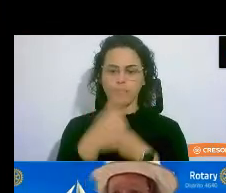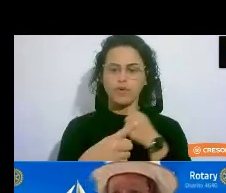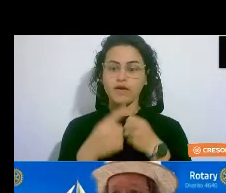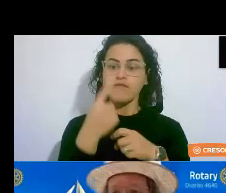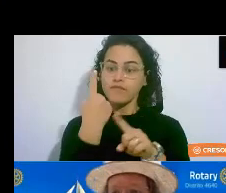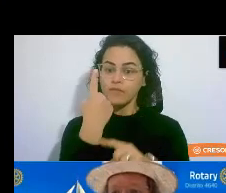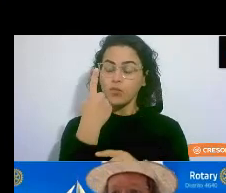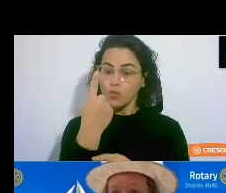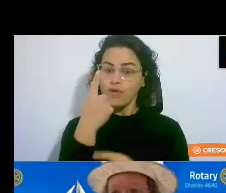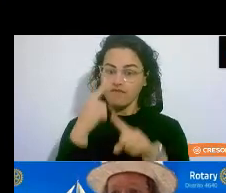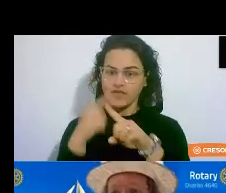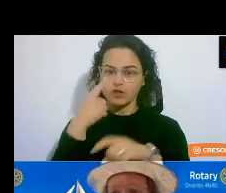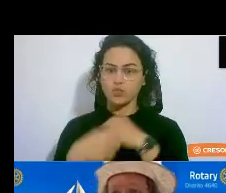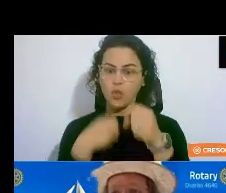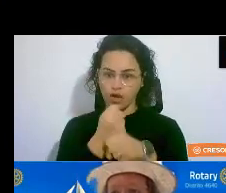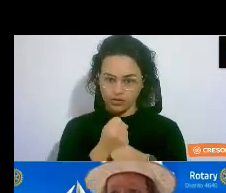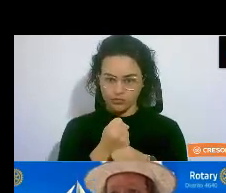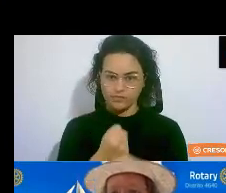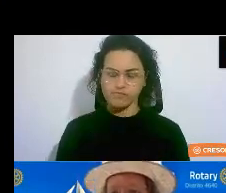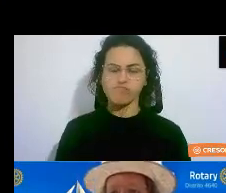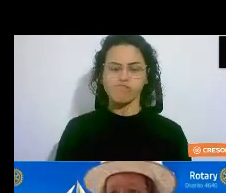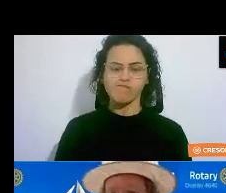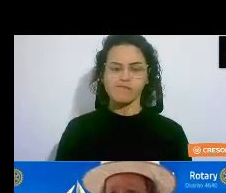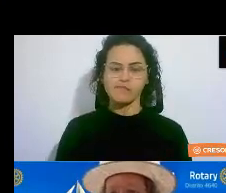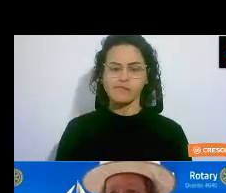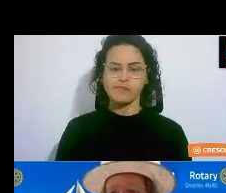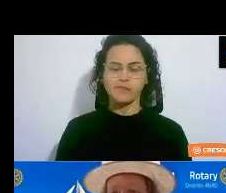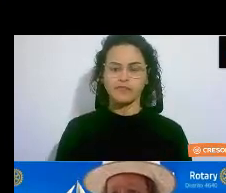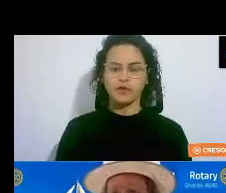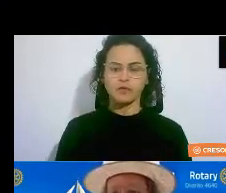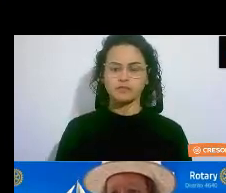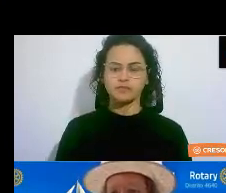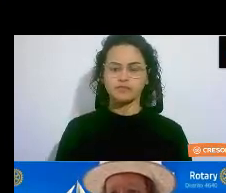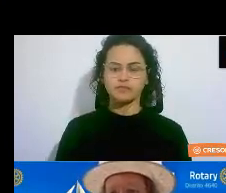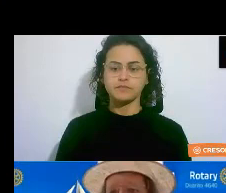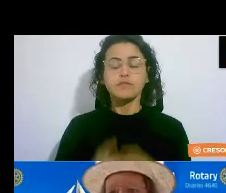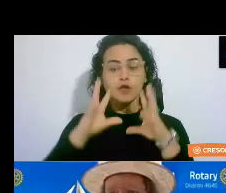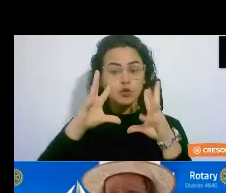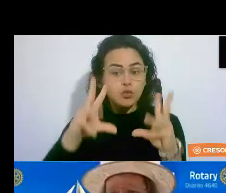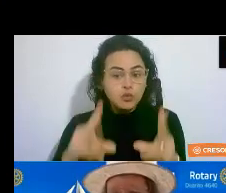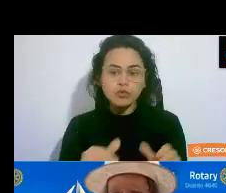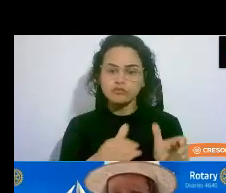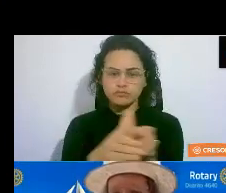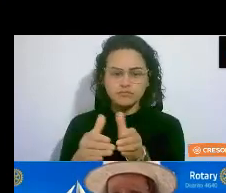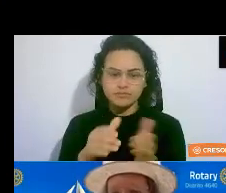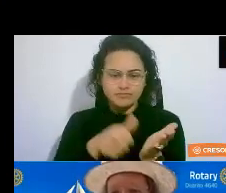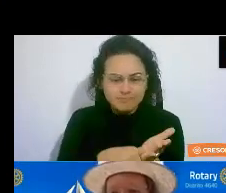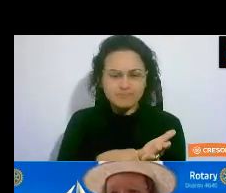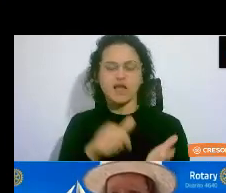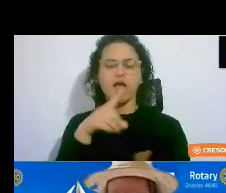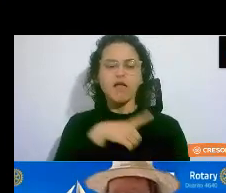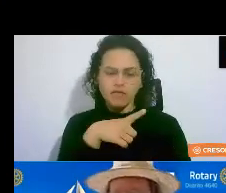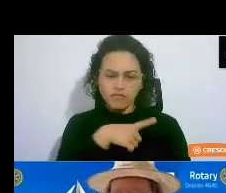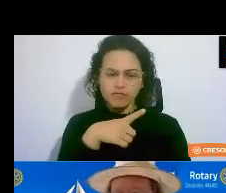Harris. Eu penso o seguinte, todos os nossos clubes têm pelo menos uma pessoa no clube que